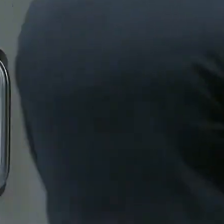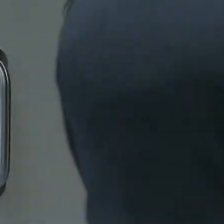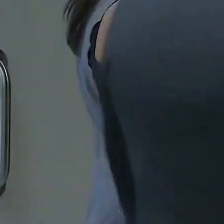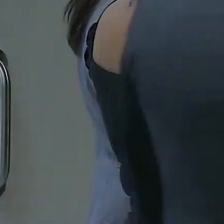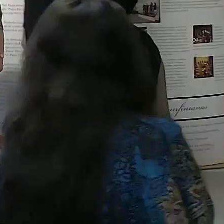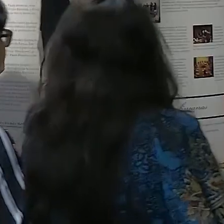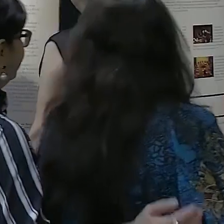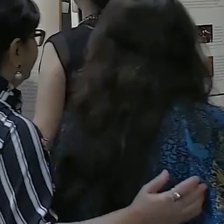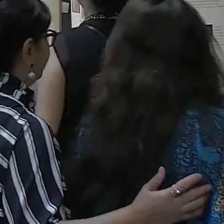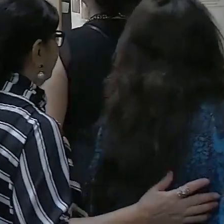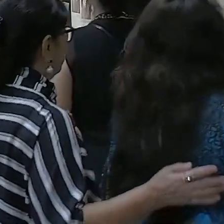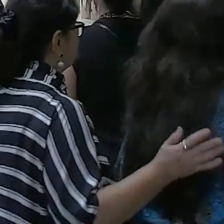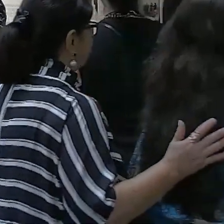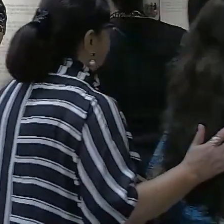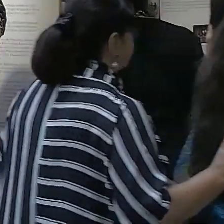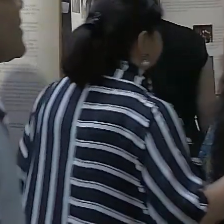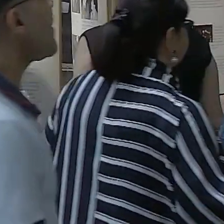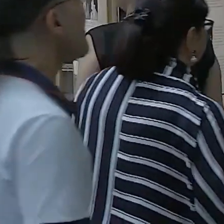Duas Cortes.